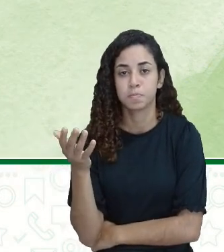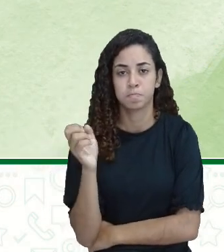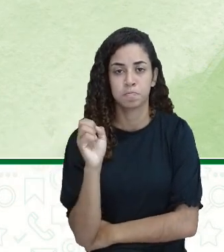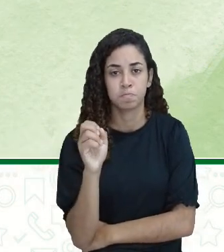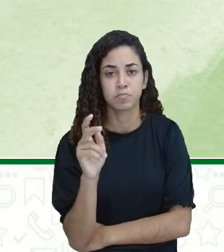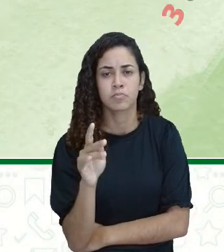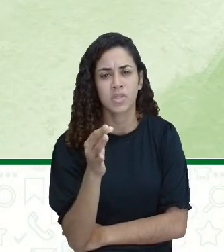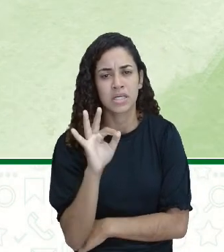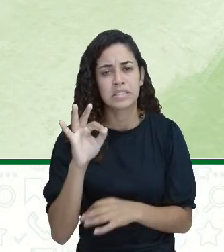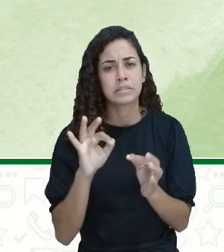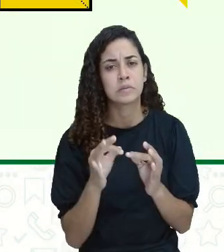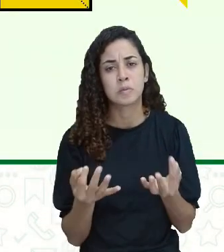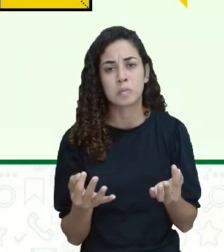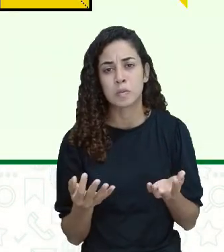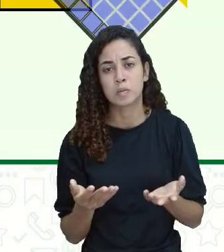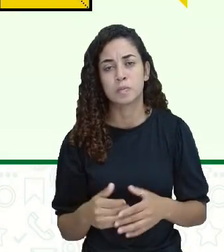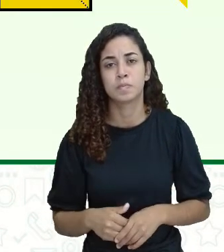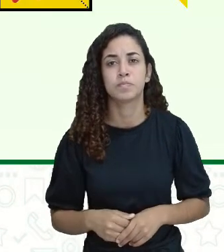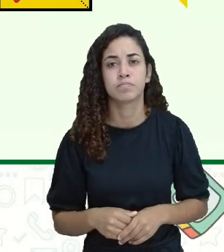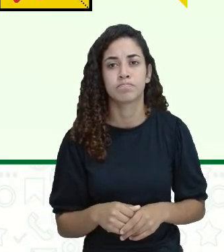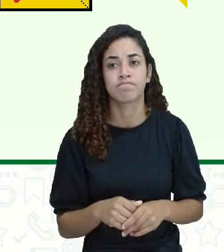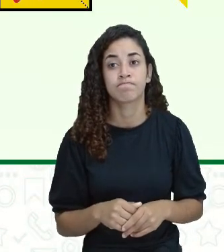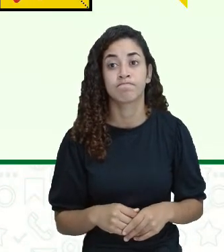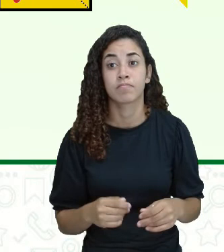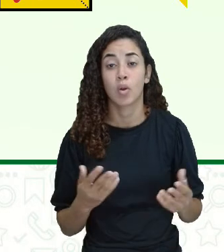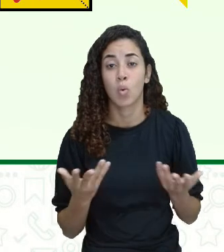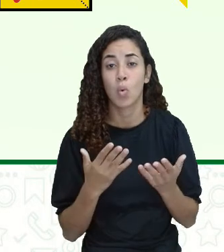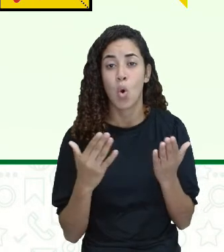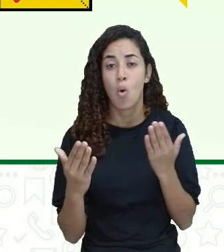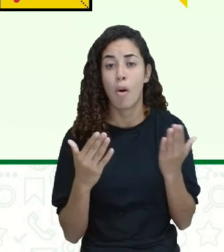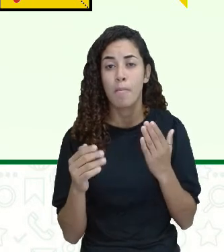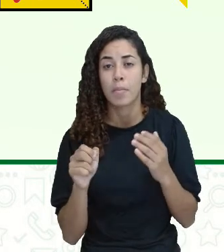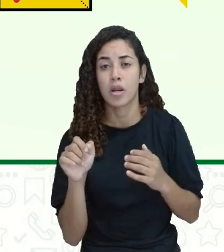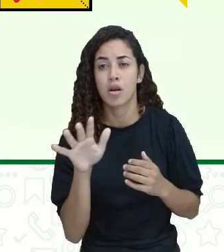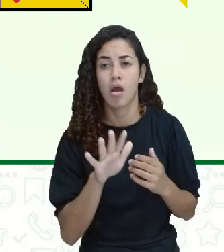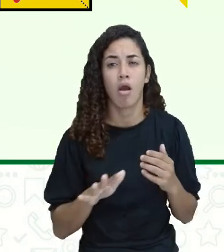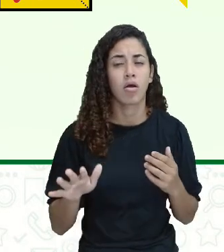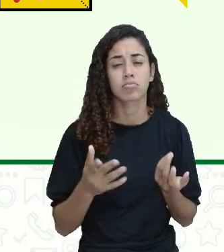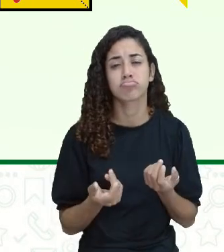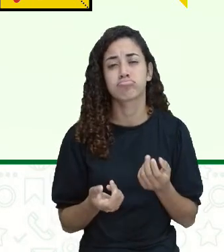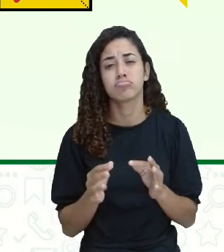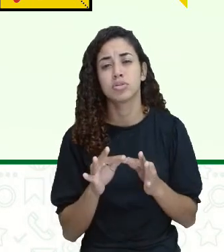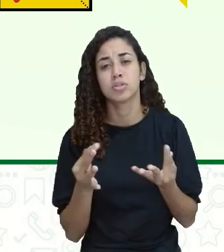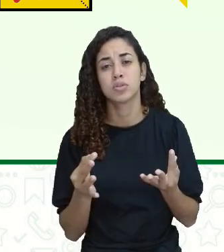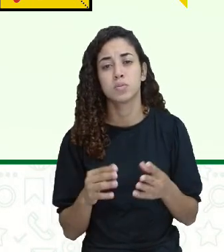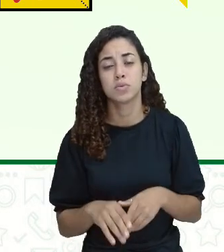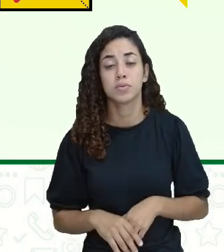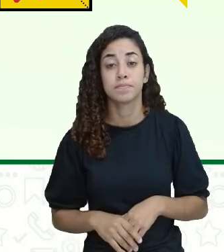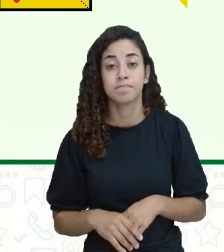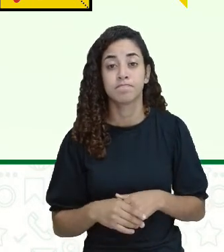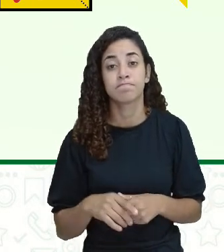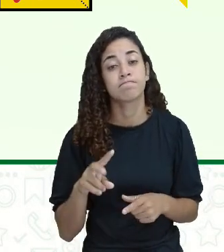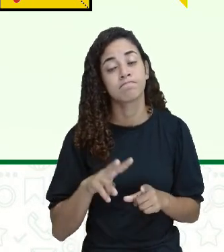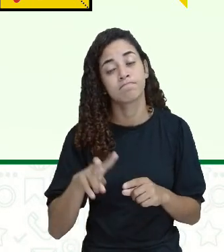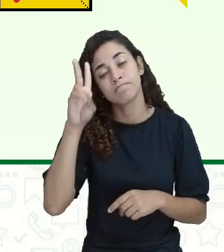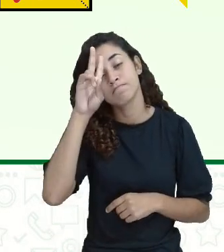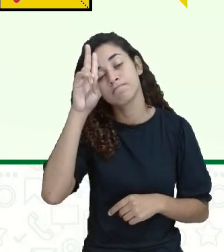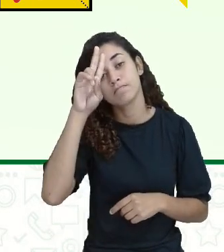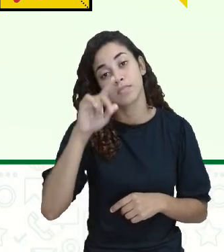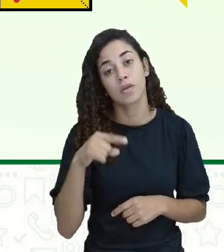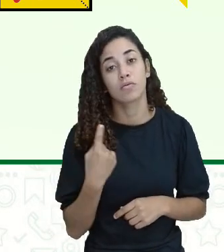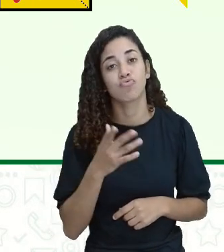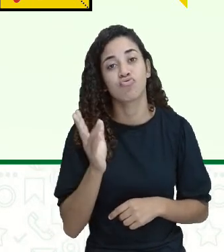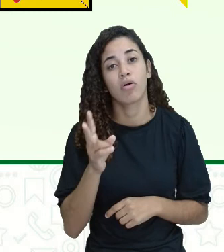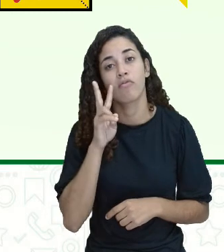Então, simples. Comparar áreas. Bem simples, né? Então, recordando, nós vimos a